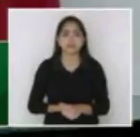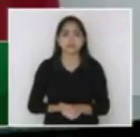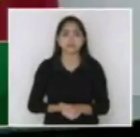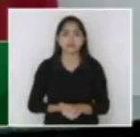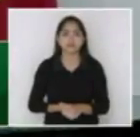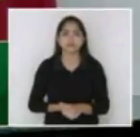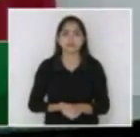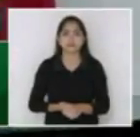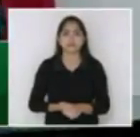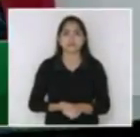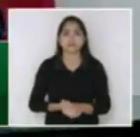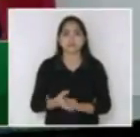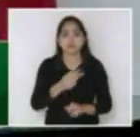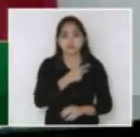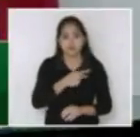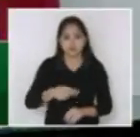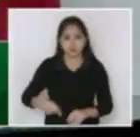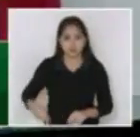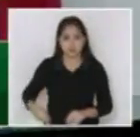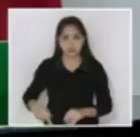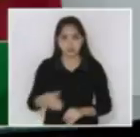Senhor presidente, senhores deputados,